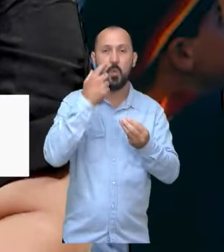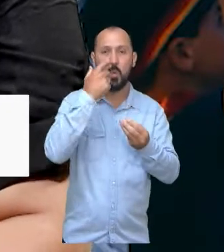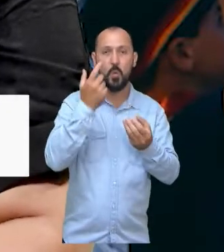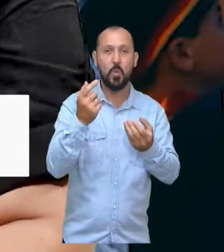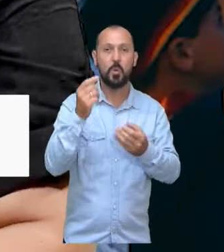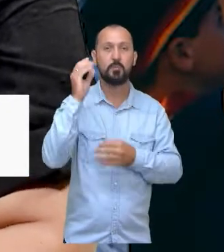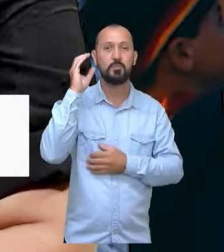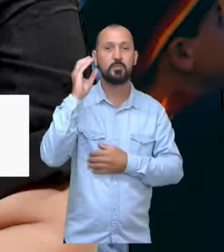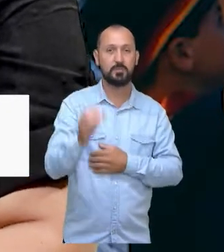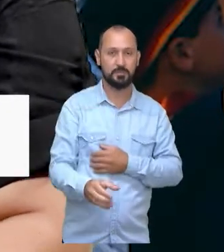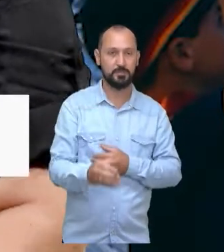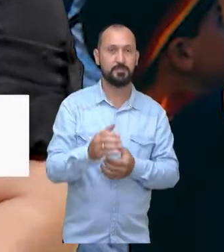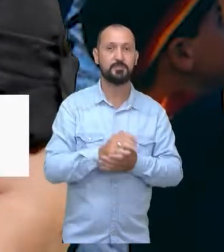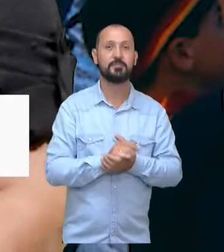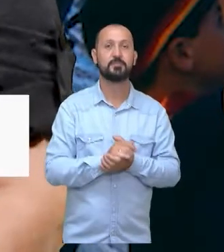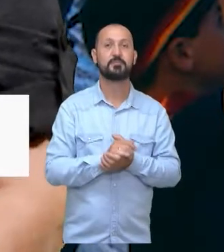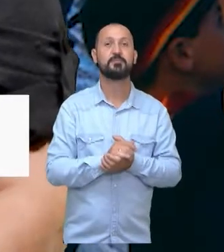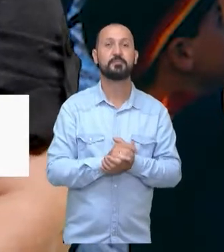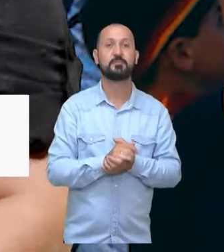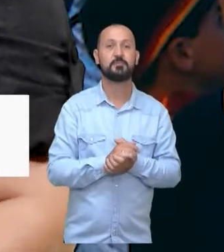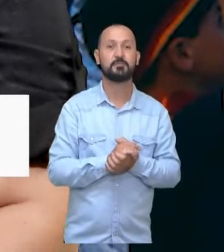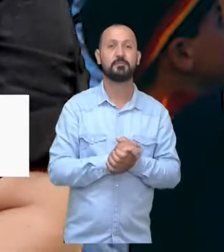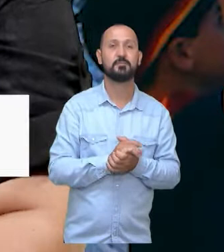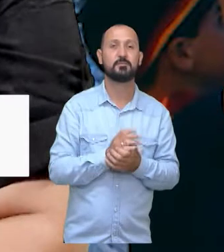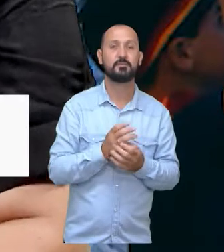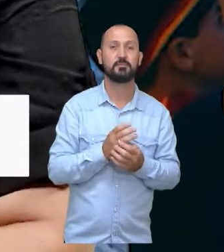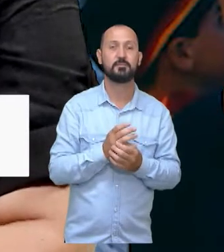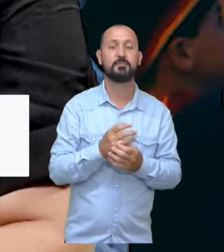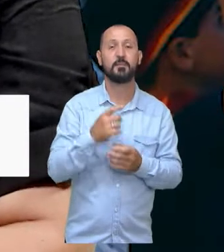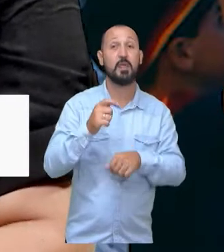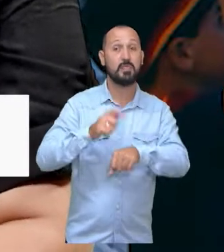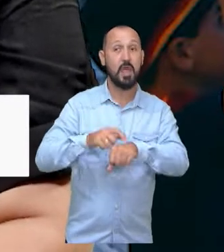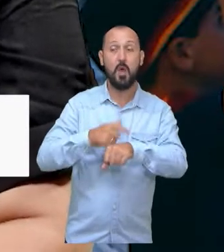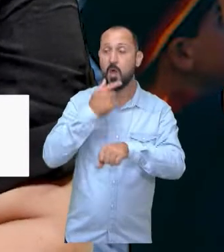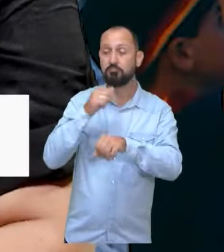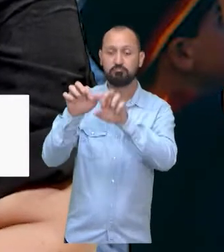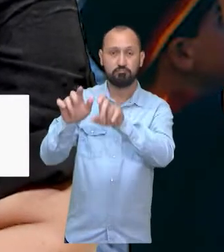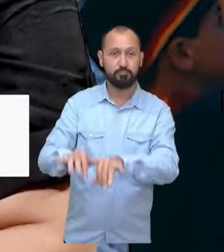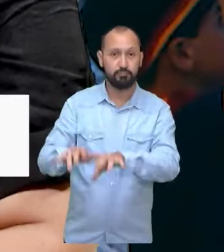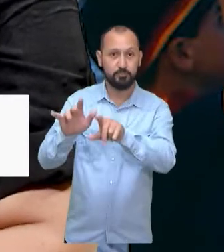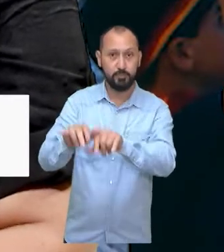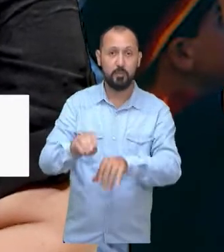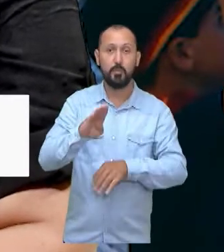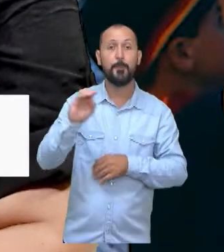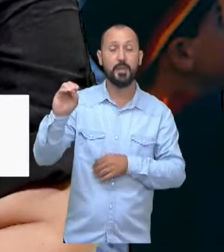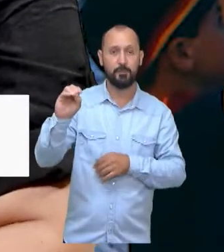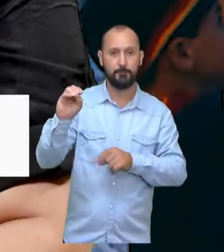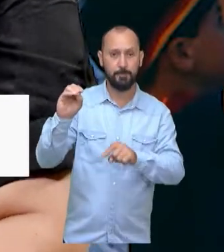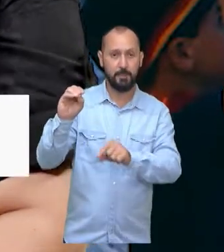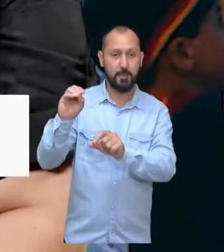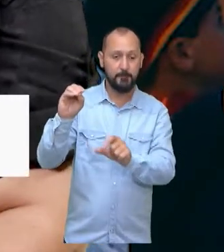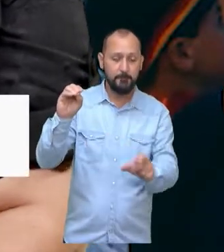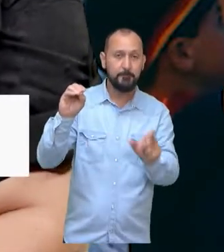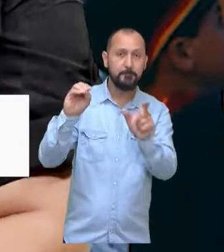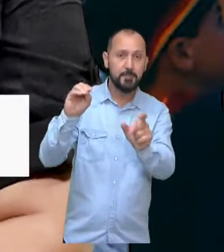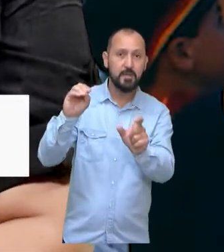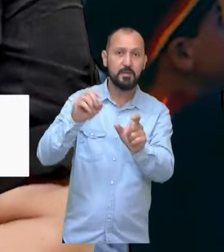caracterizado como um crime de homotransfobia. Peça para o escrivão, na hora da realização do